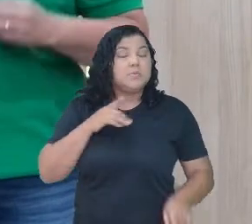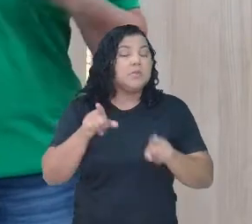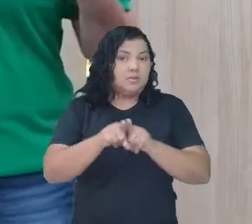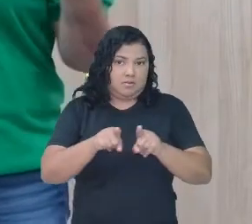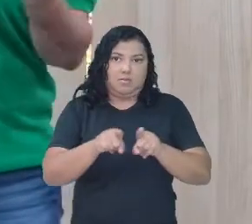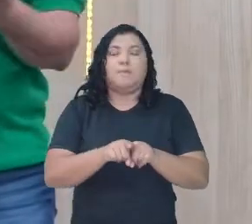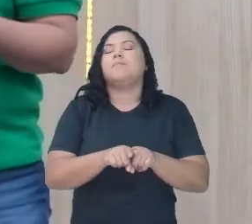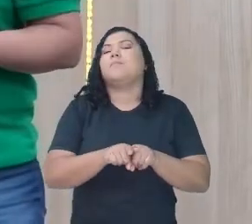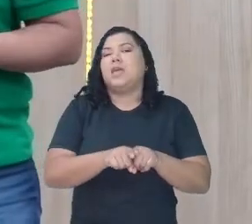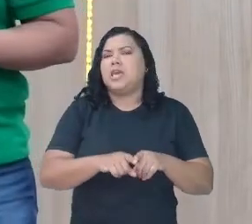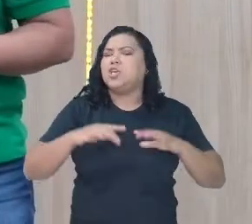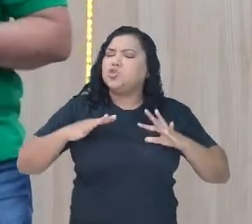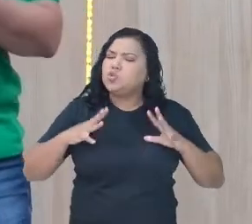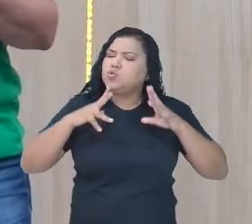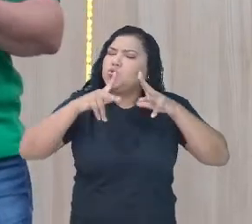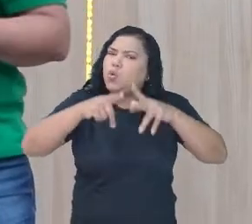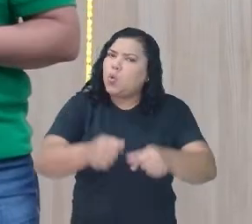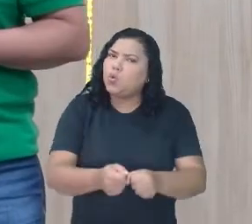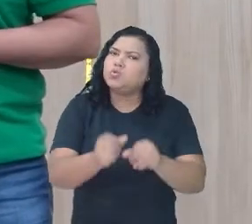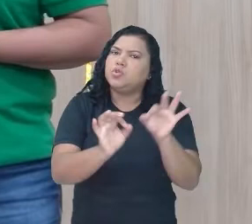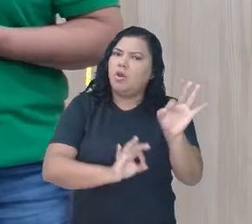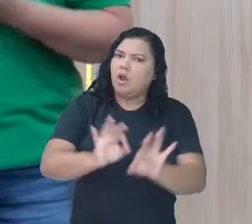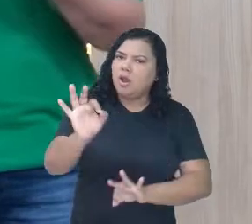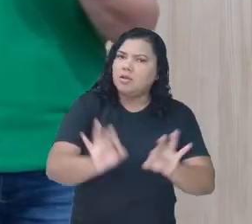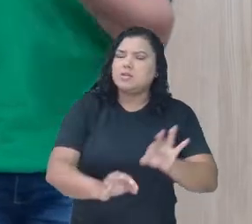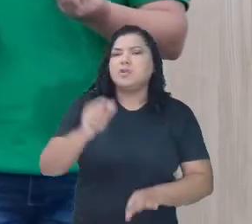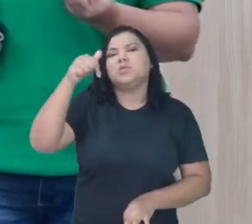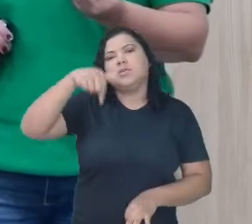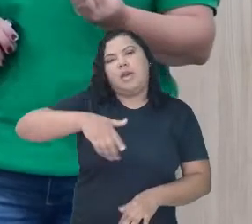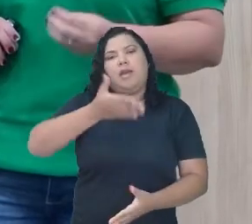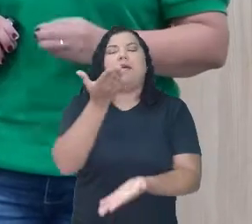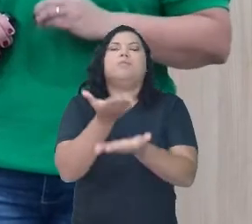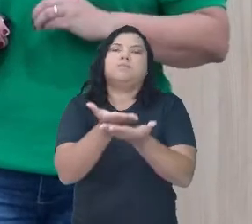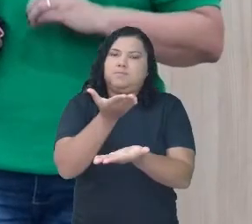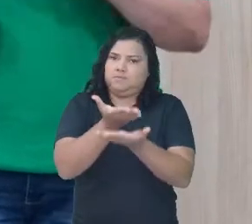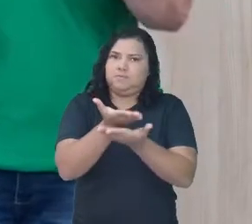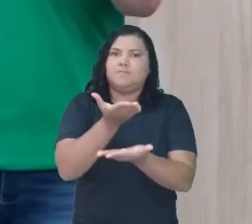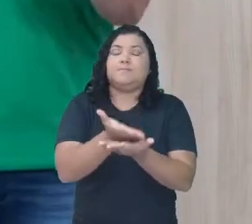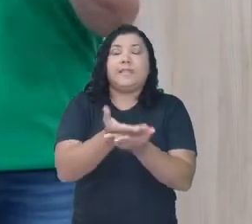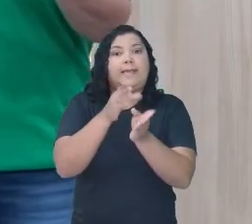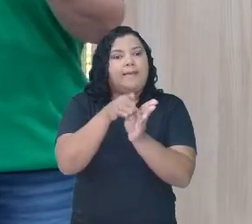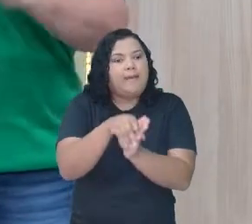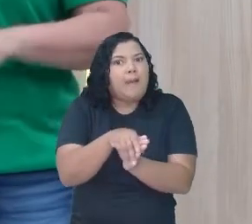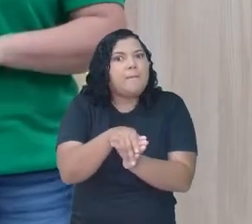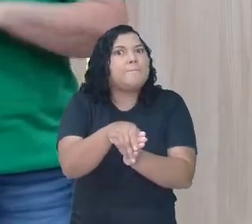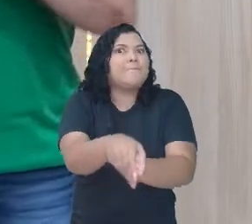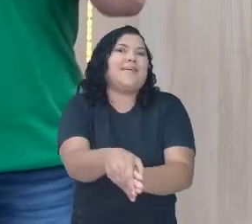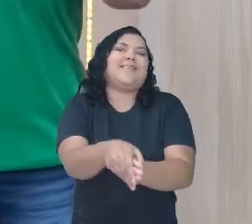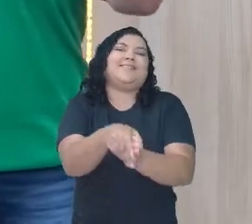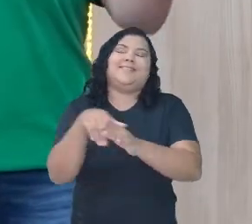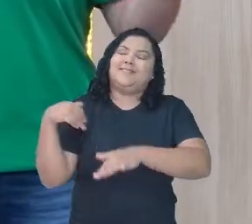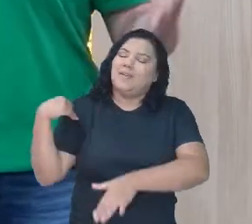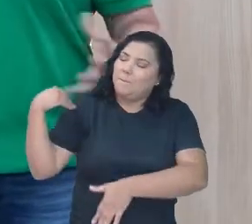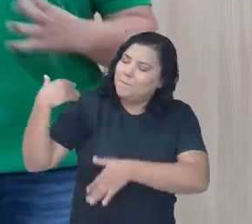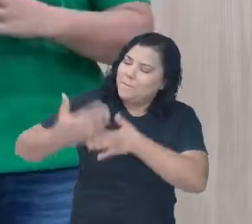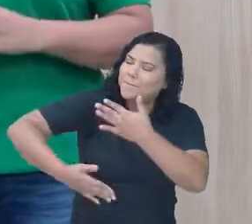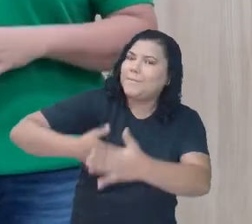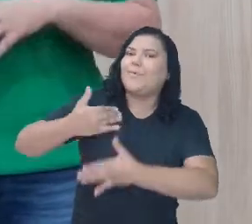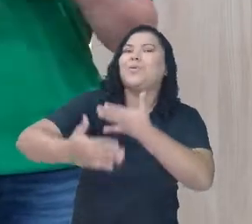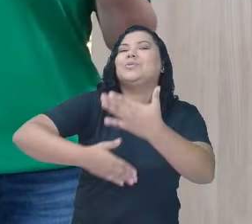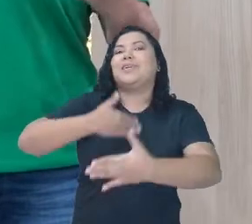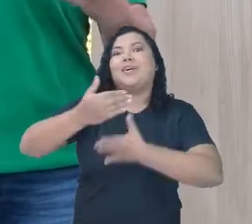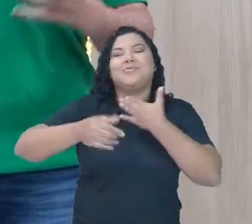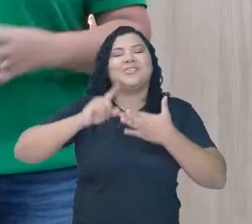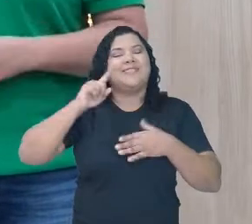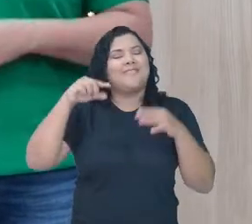equipe que fica aqui por trás, planejando esta aula e conduzindo todo esse processo que